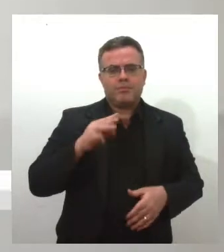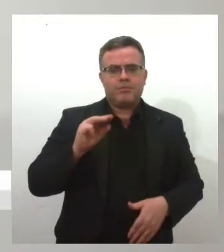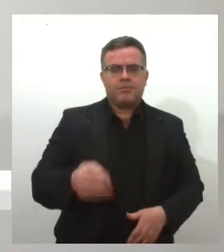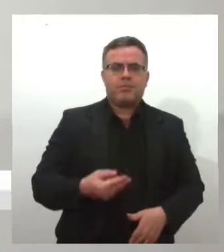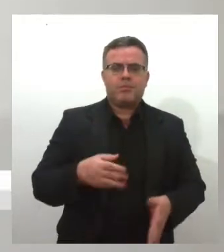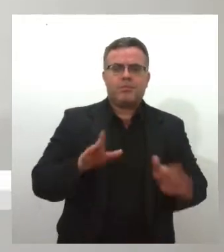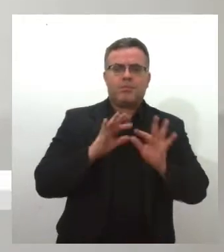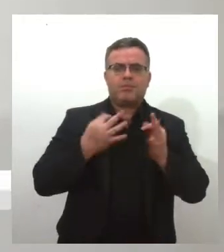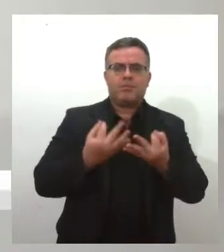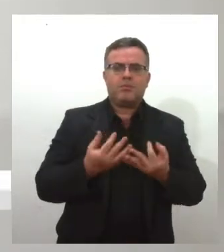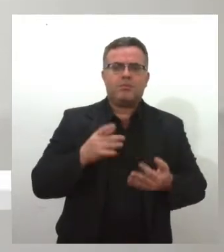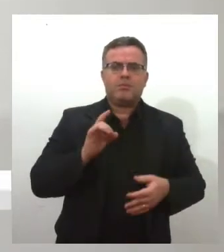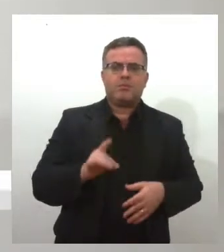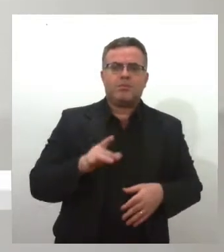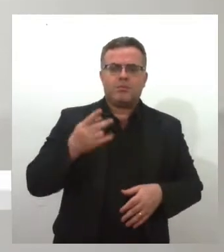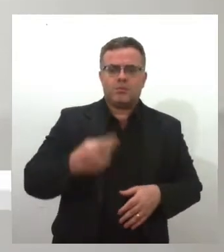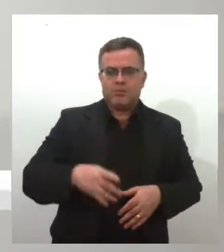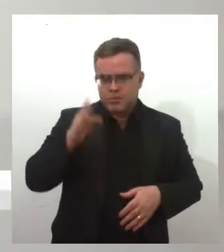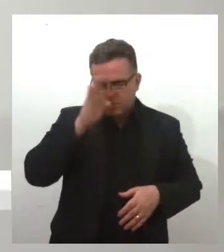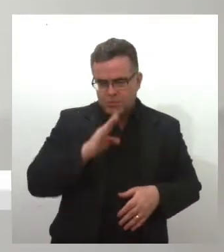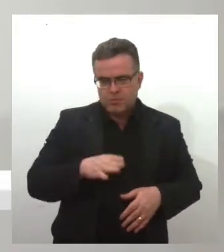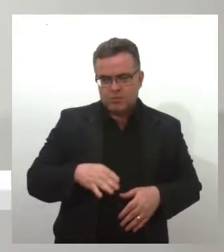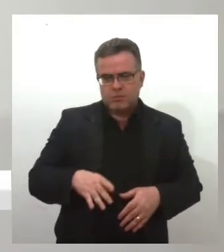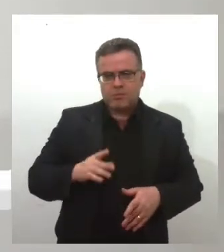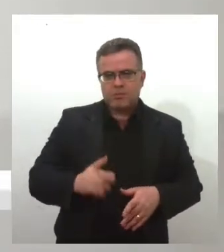famílias apenas no Brasil que praticavam